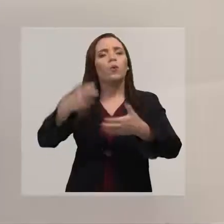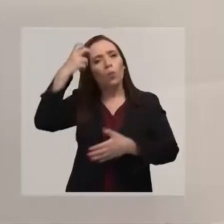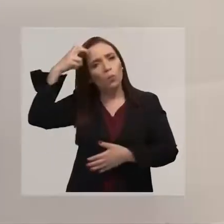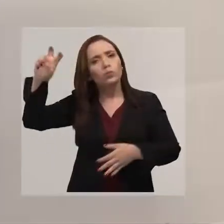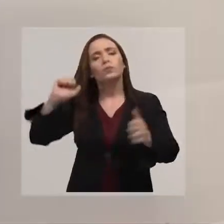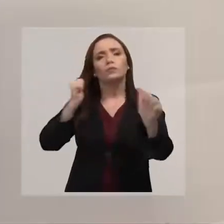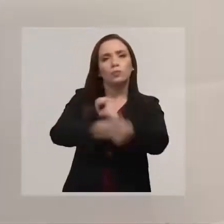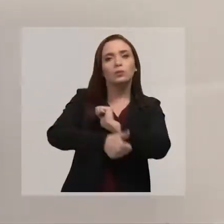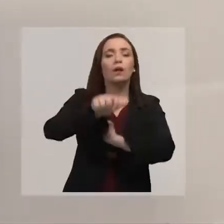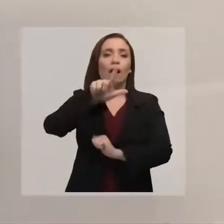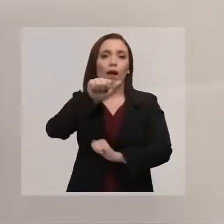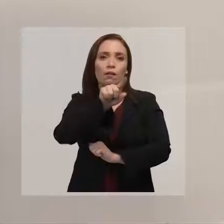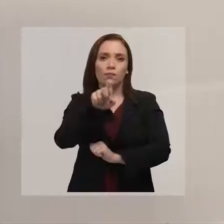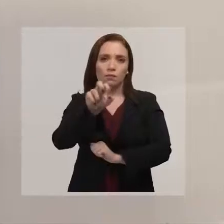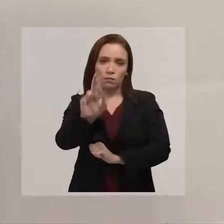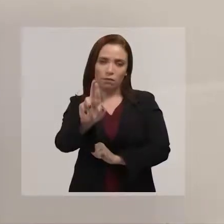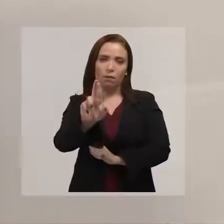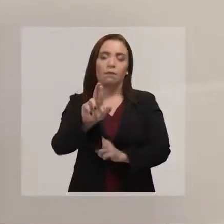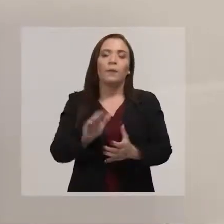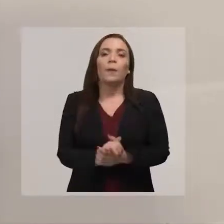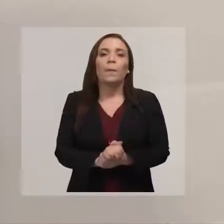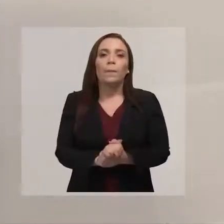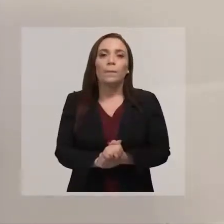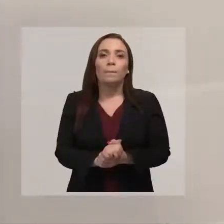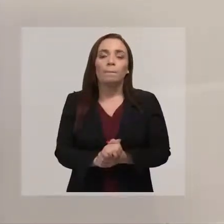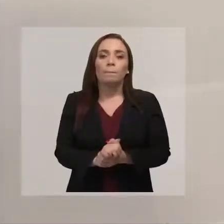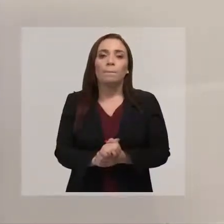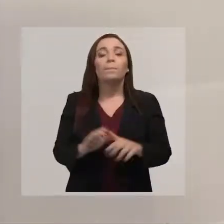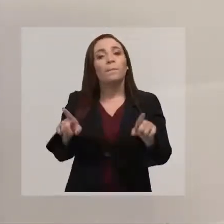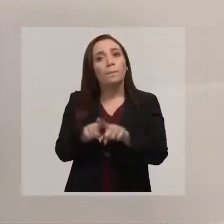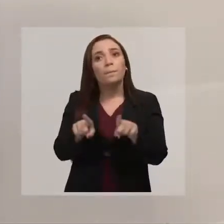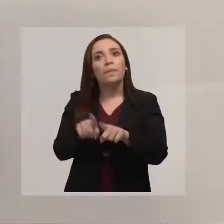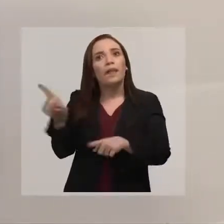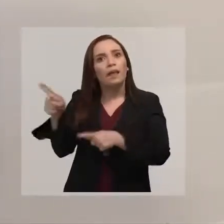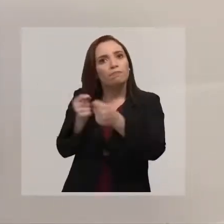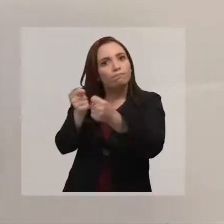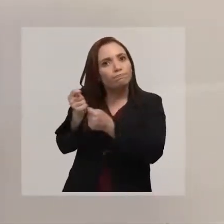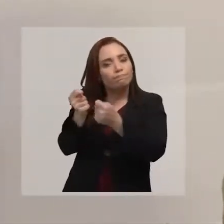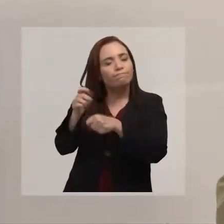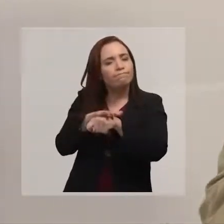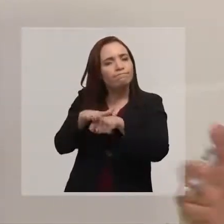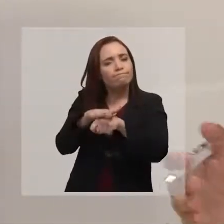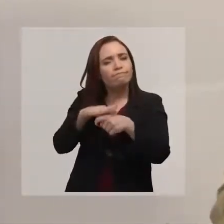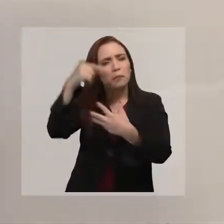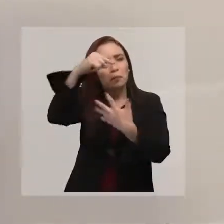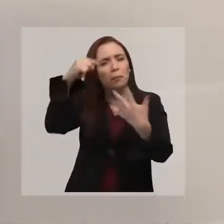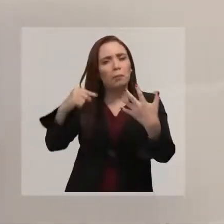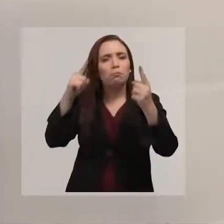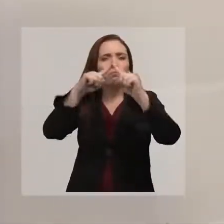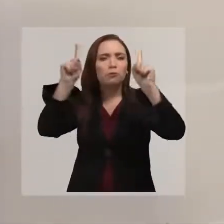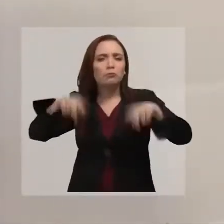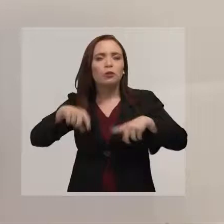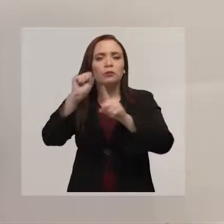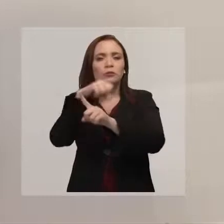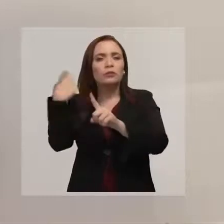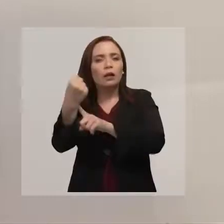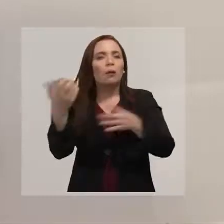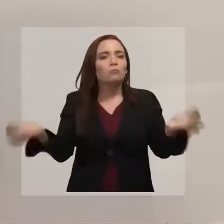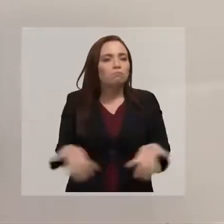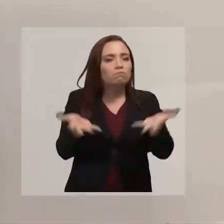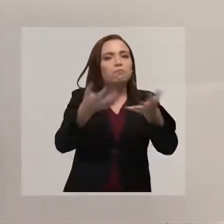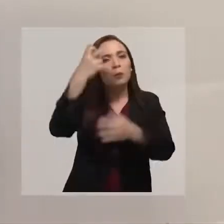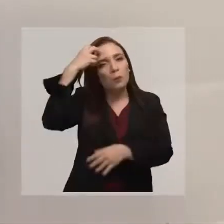de Cultura, Desporto e Lazer do Parlamento da capital e ativo articulador entre vários projetos sociais na